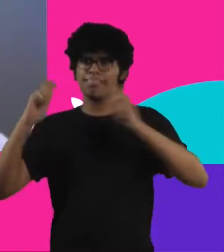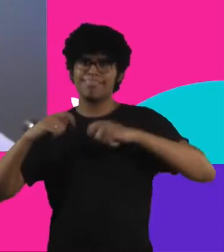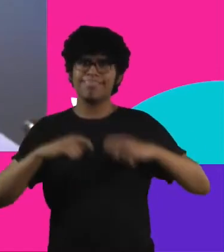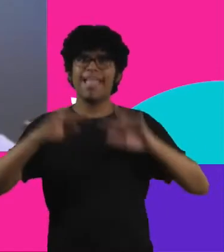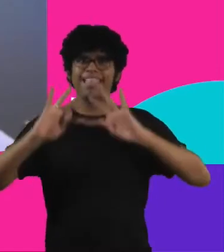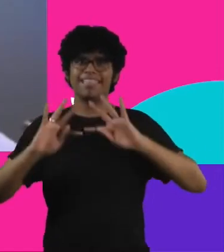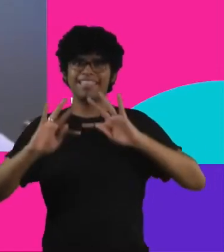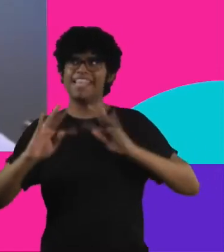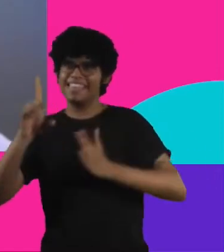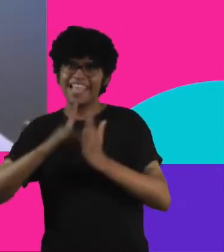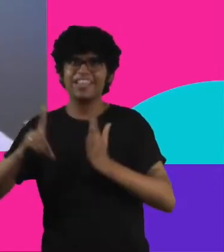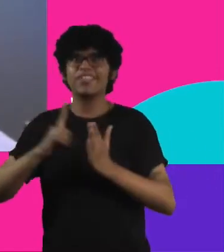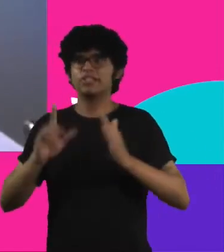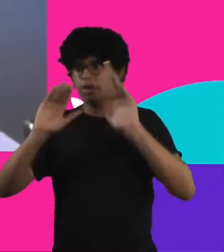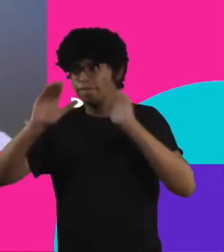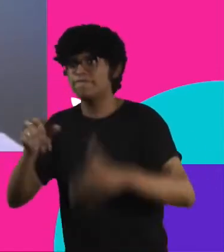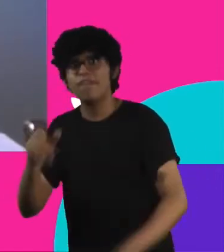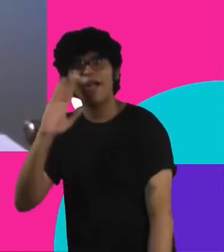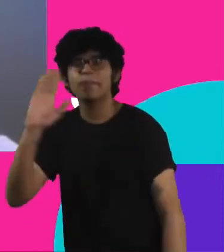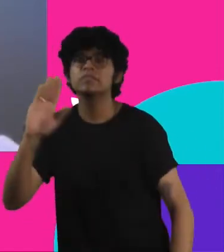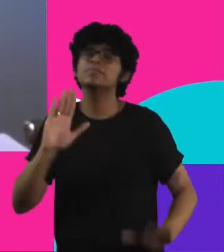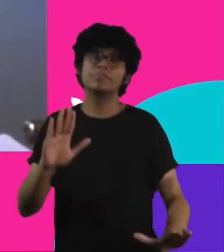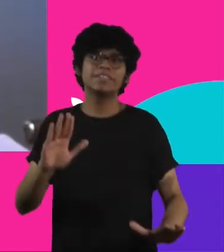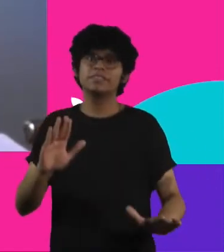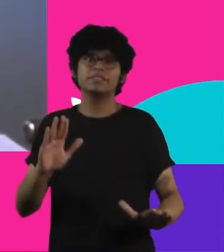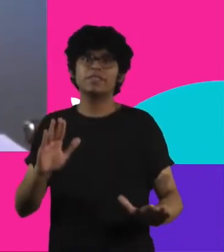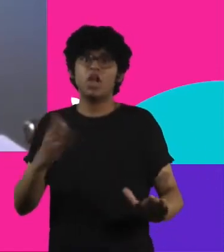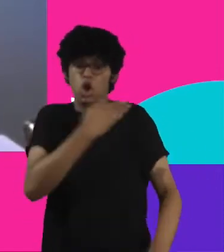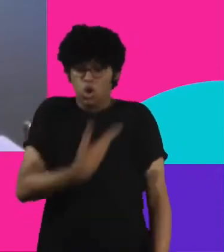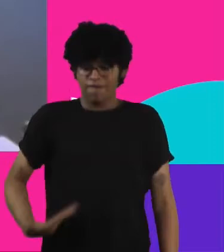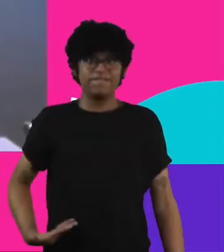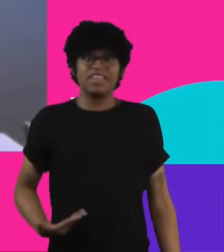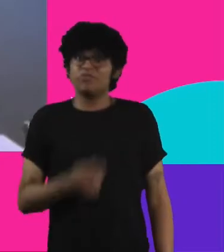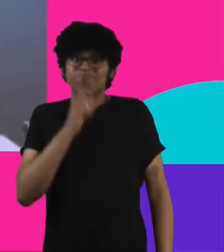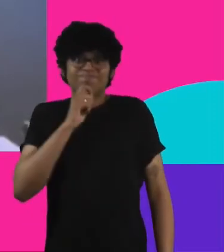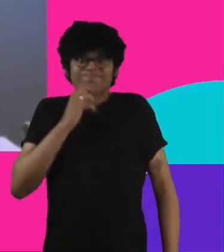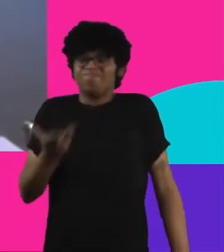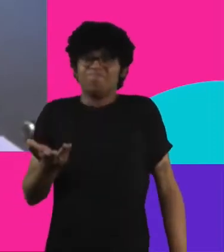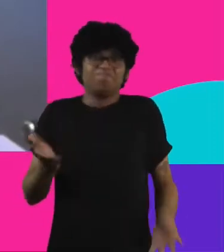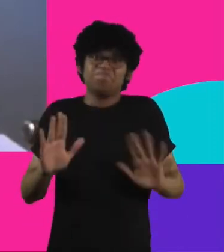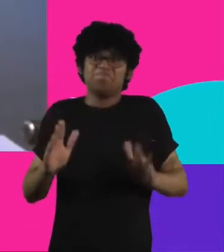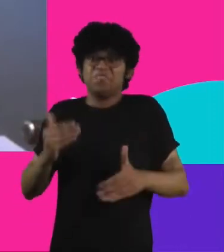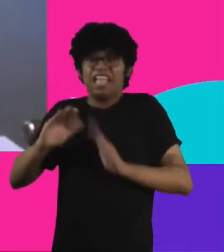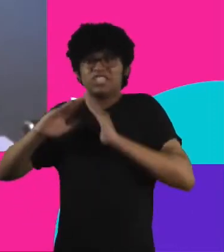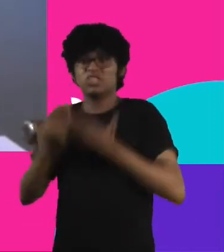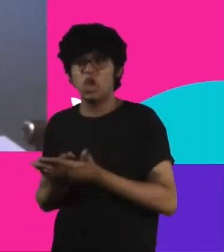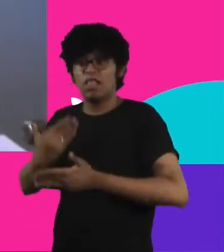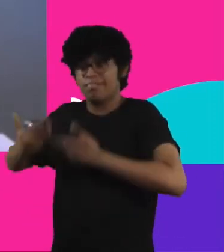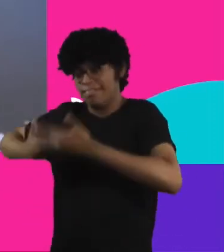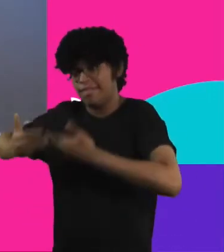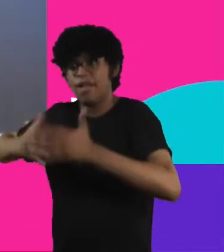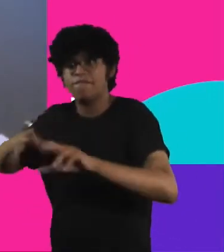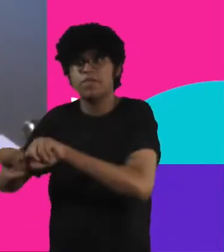a sua importância e dê destaque a ela, o poder público ainda não conseguiu preparar as escolas para oferecer essa formação. Até vou citar,